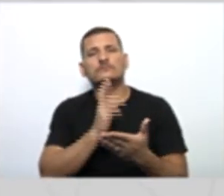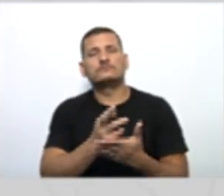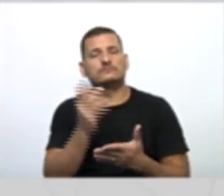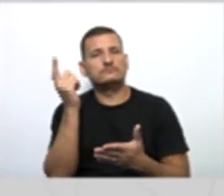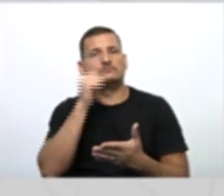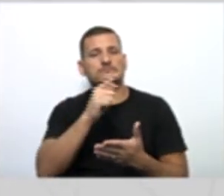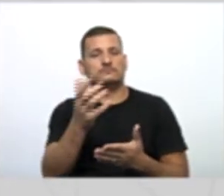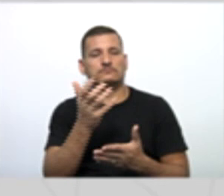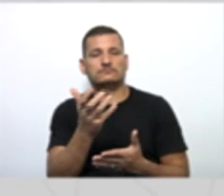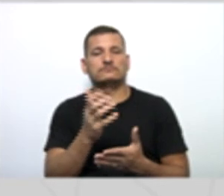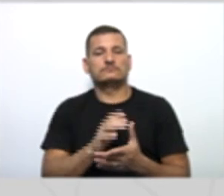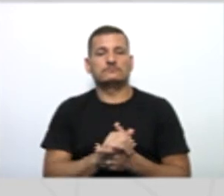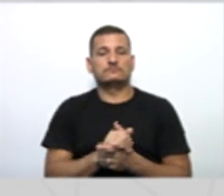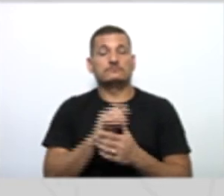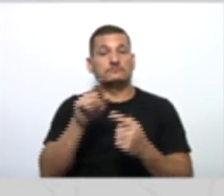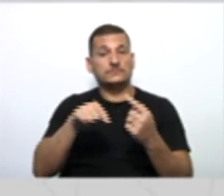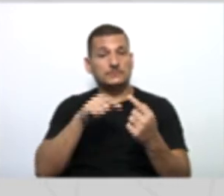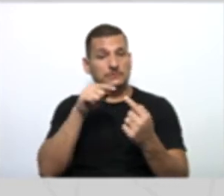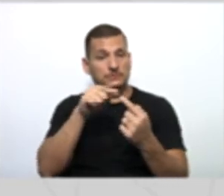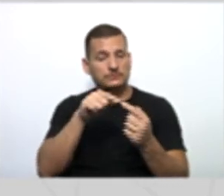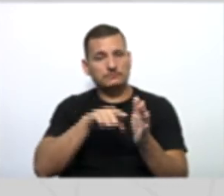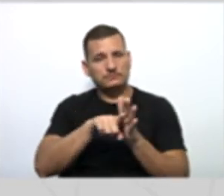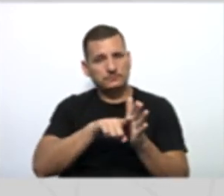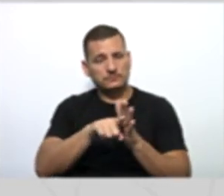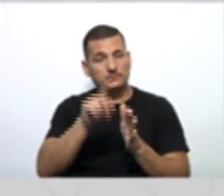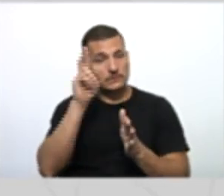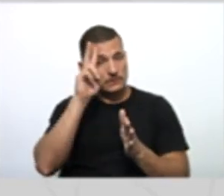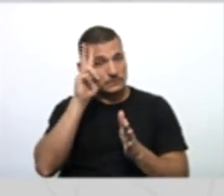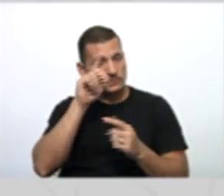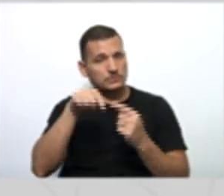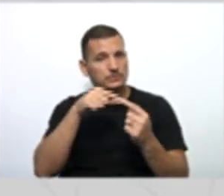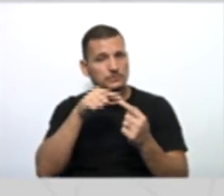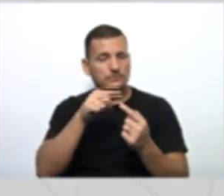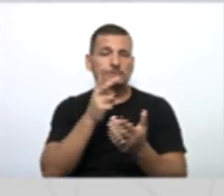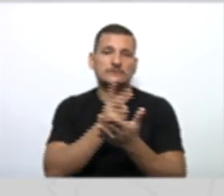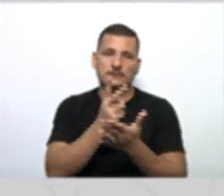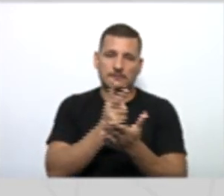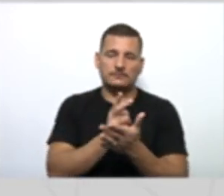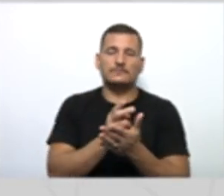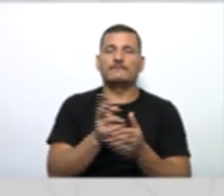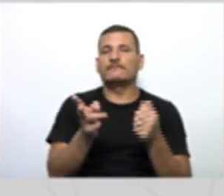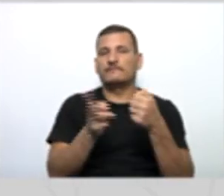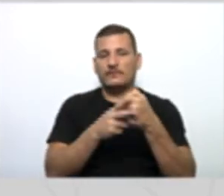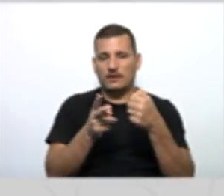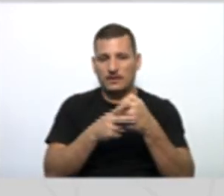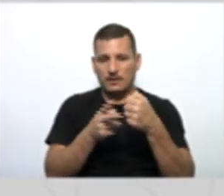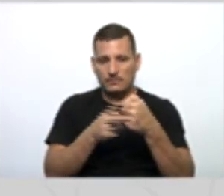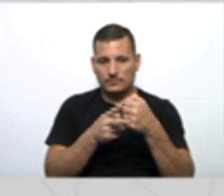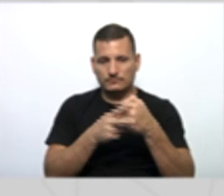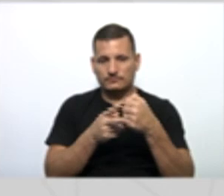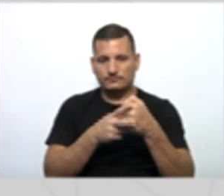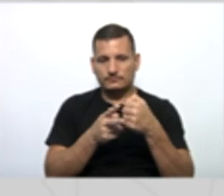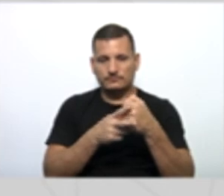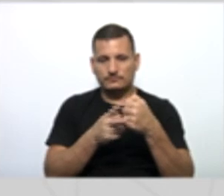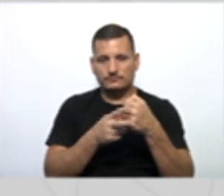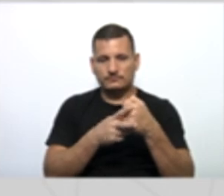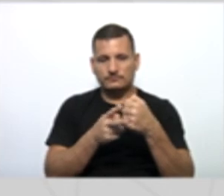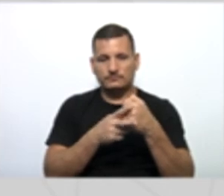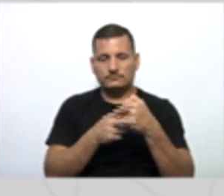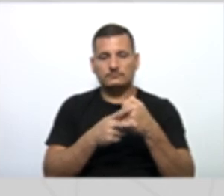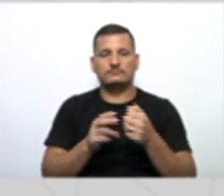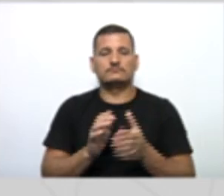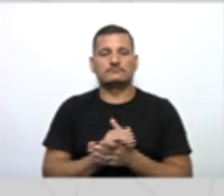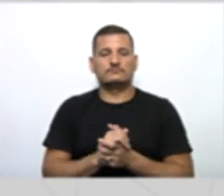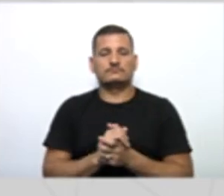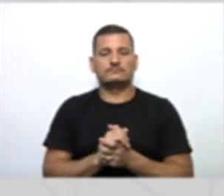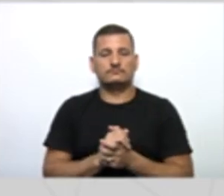meus objetivos da pesquisa, lembrando que os objetivos sempre devem estar no infinitivo, seria reconstruir a história da